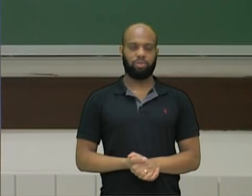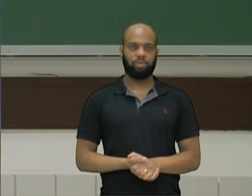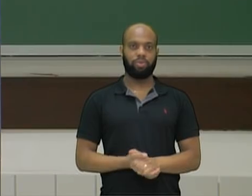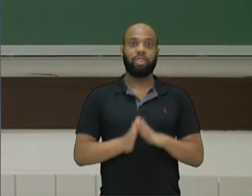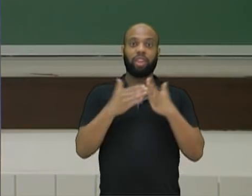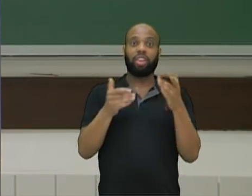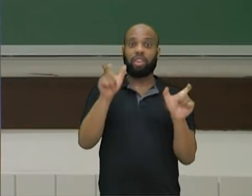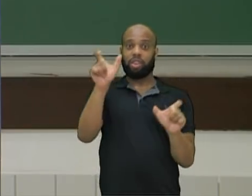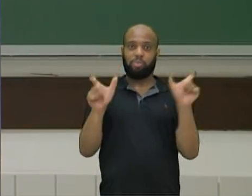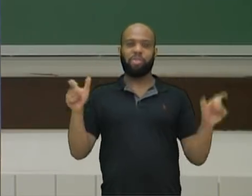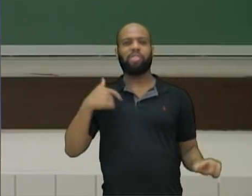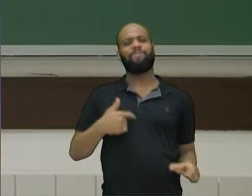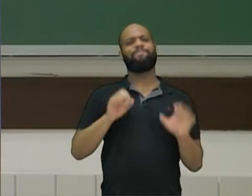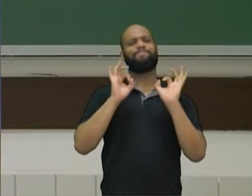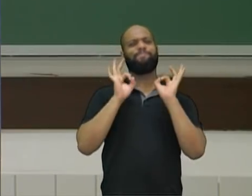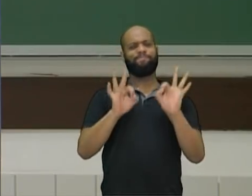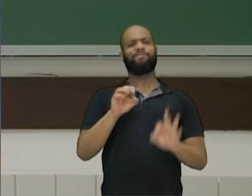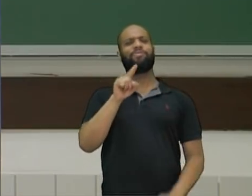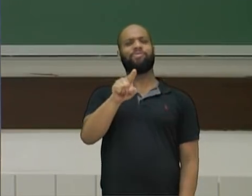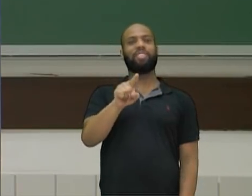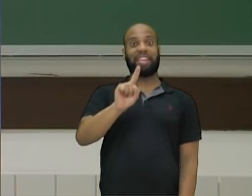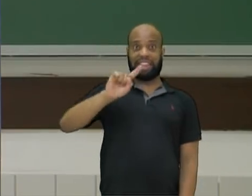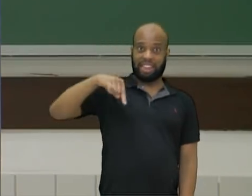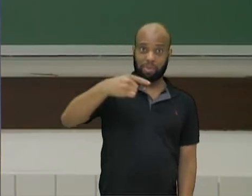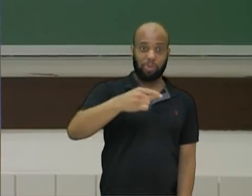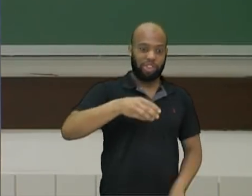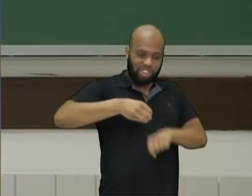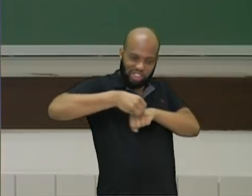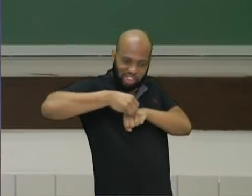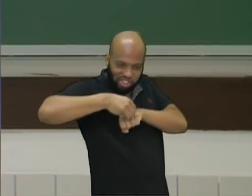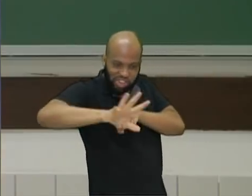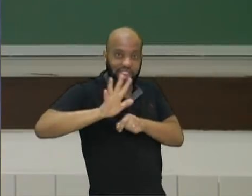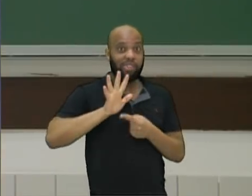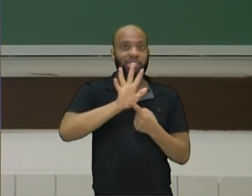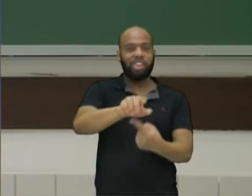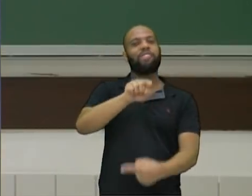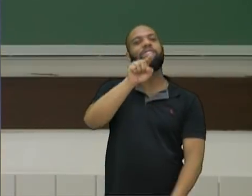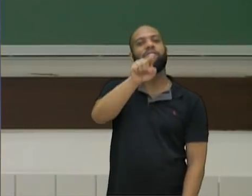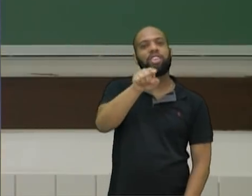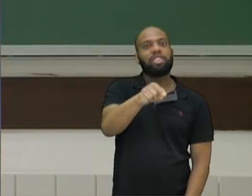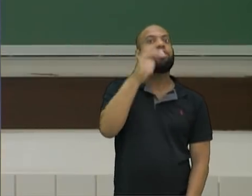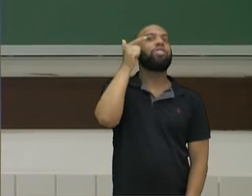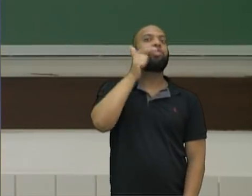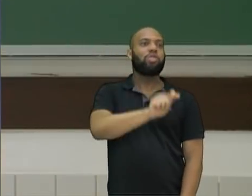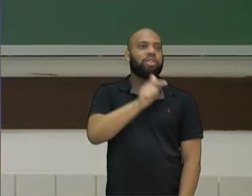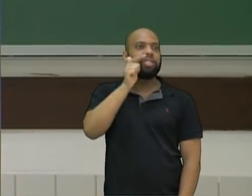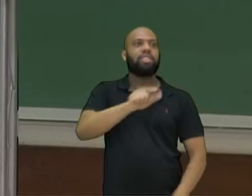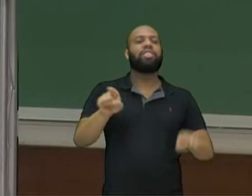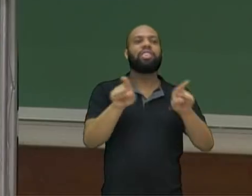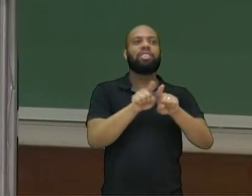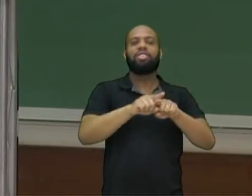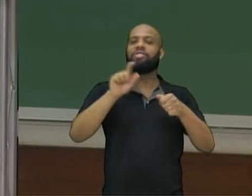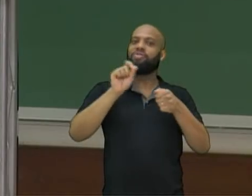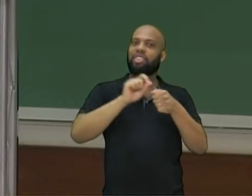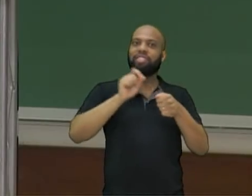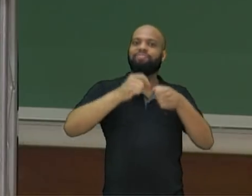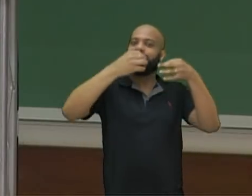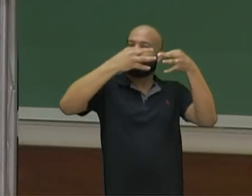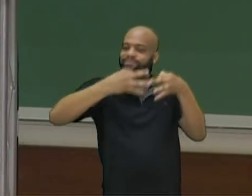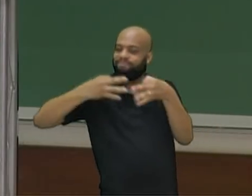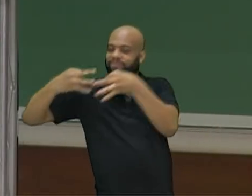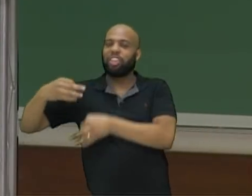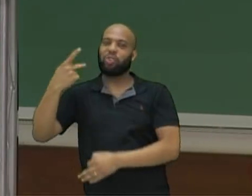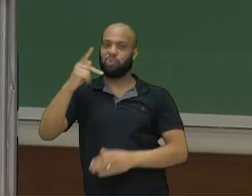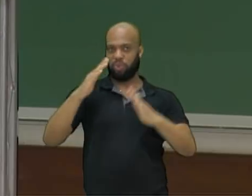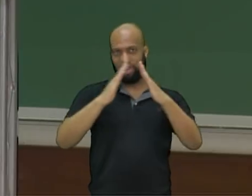Então, pessoal, eu tenho certeza que depois dessa dica que eu dei para vocês, vocês conseguiram fazer certinho aí em